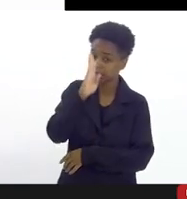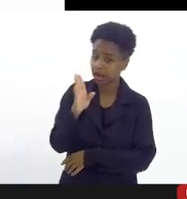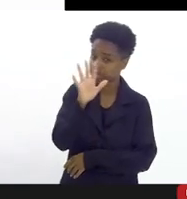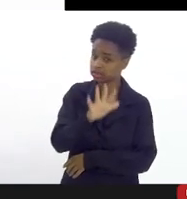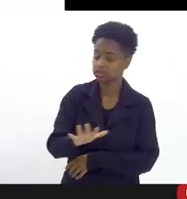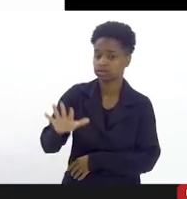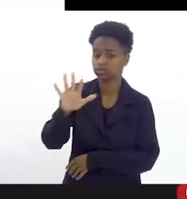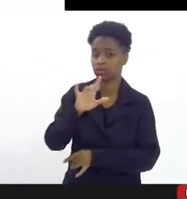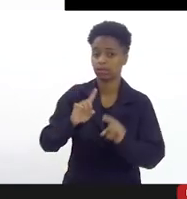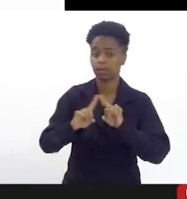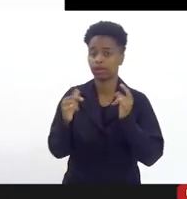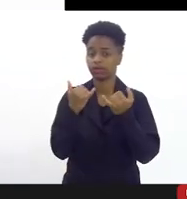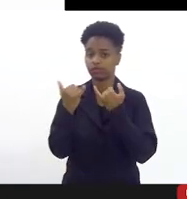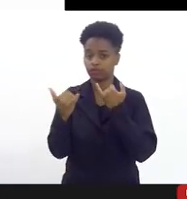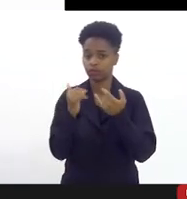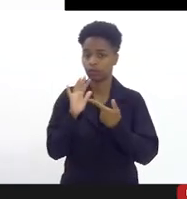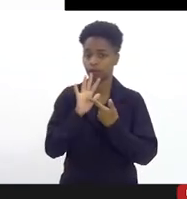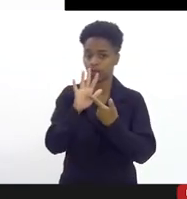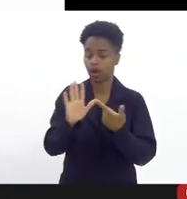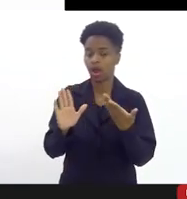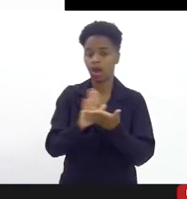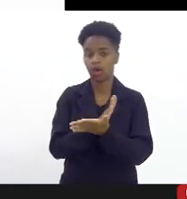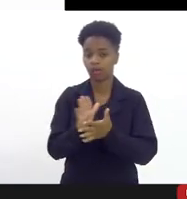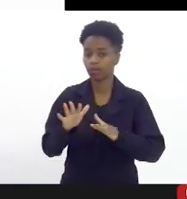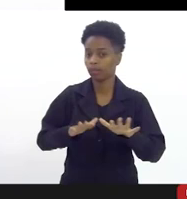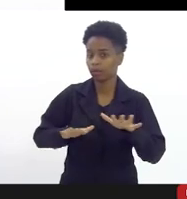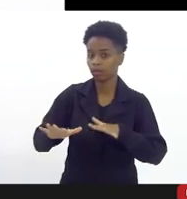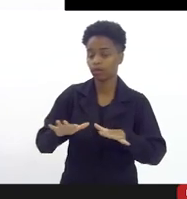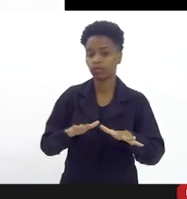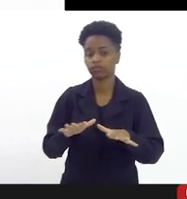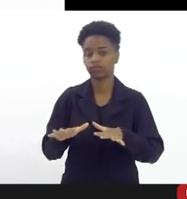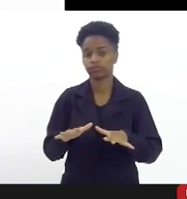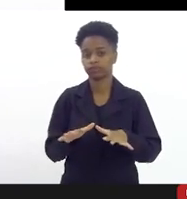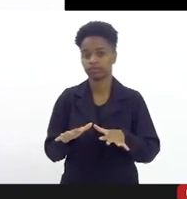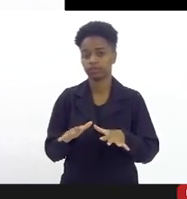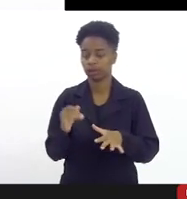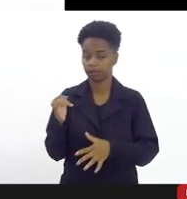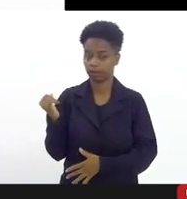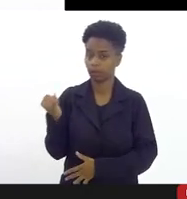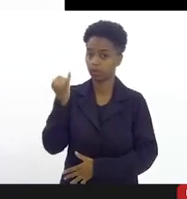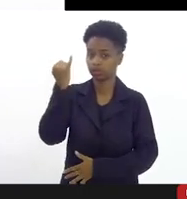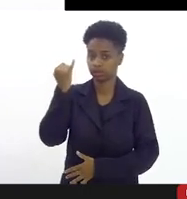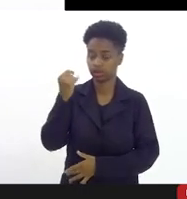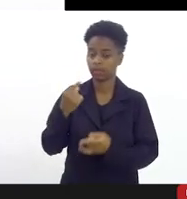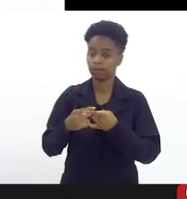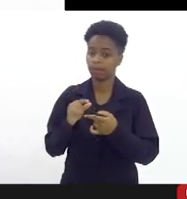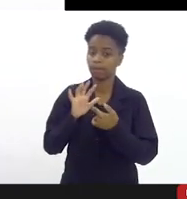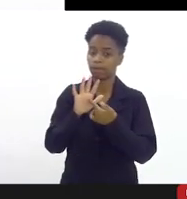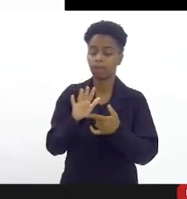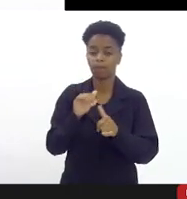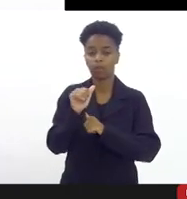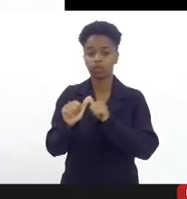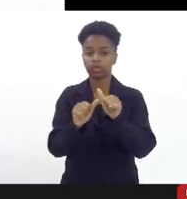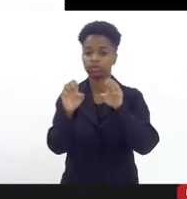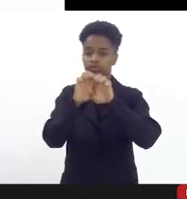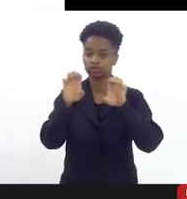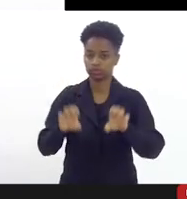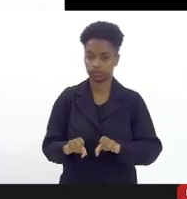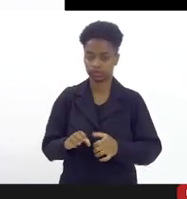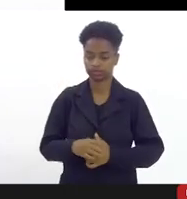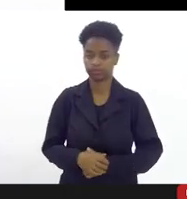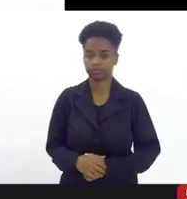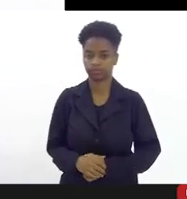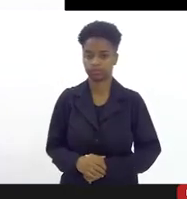esses dados aqui ilustram alguns grandes movimentos que são importantes porque são mudanças de ordem estrutural